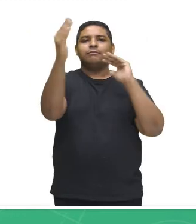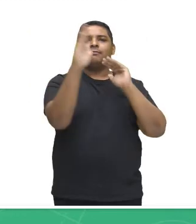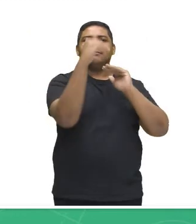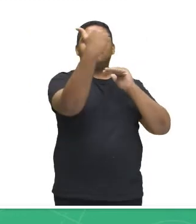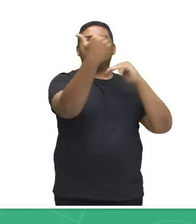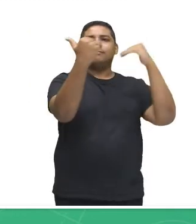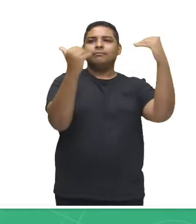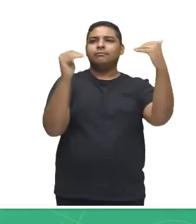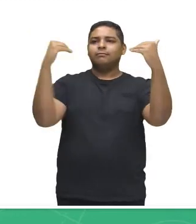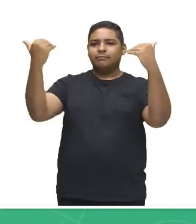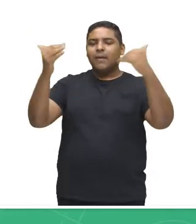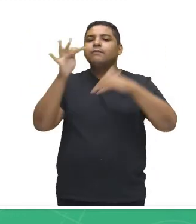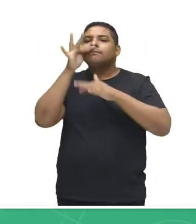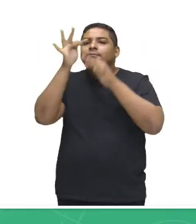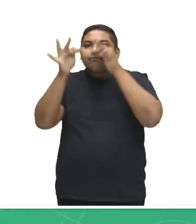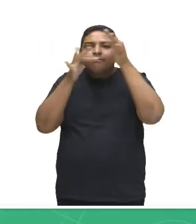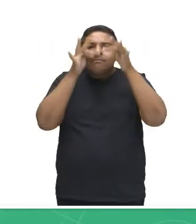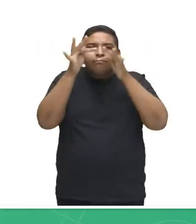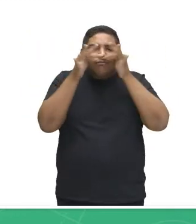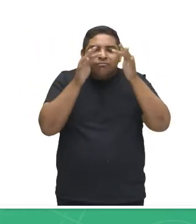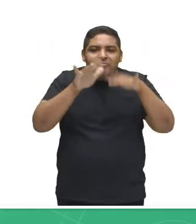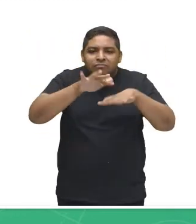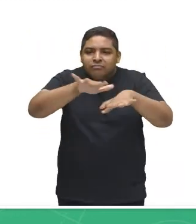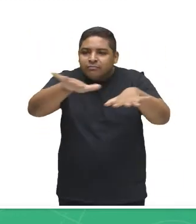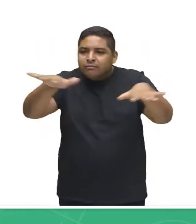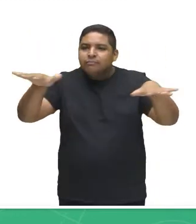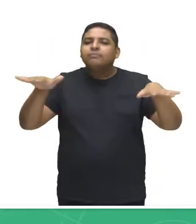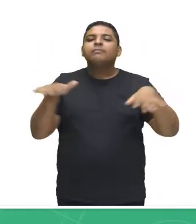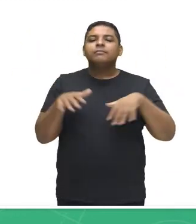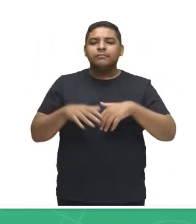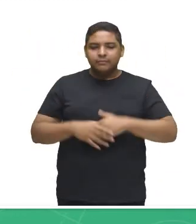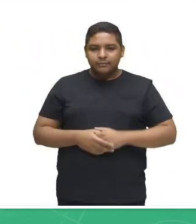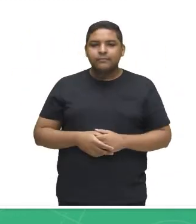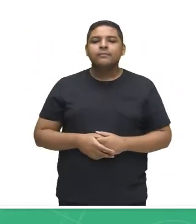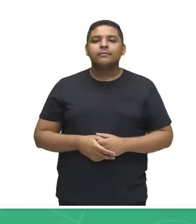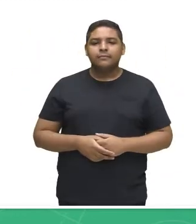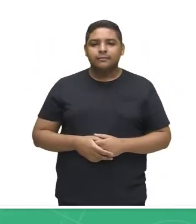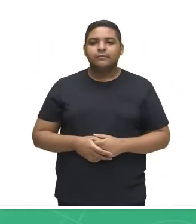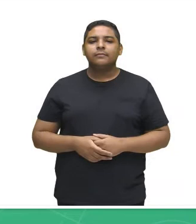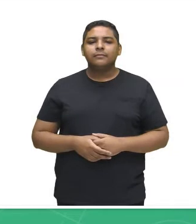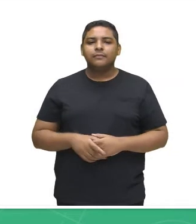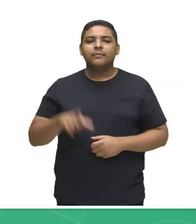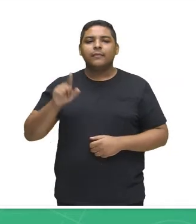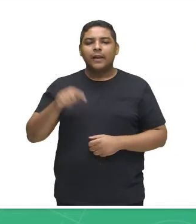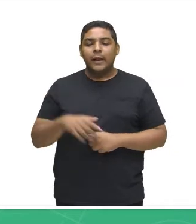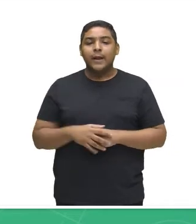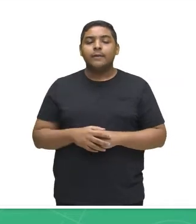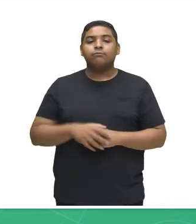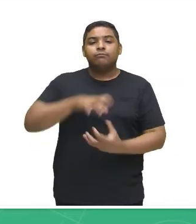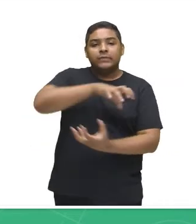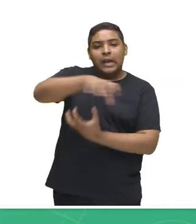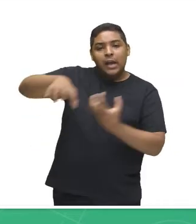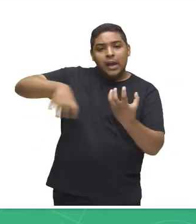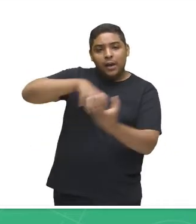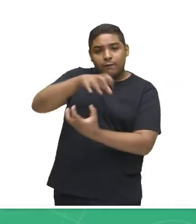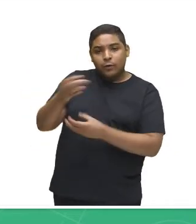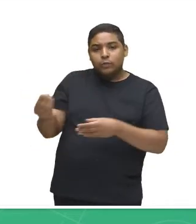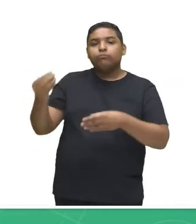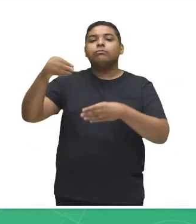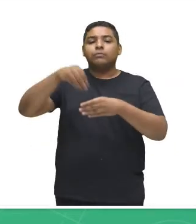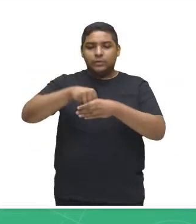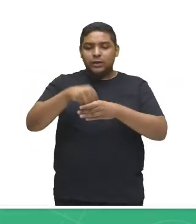chegar ao final do seu império com os caldeus? Vai ser justamente através de revoltas internas, que facilitam a conquista do novo império